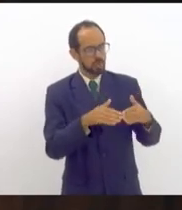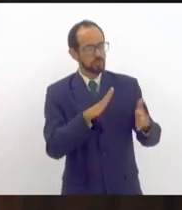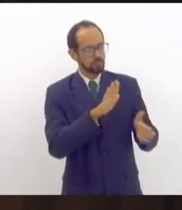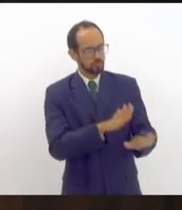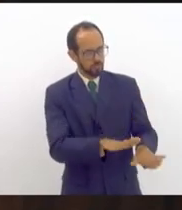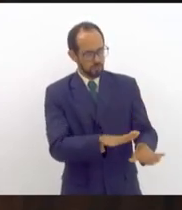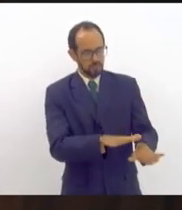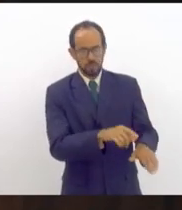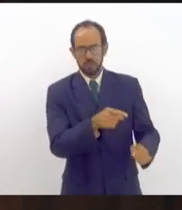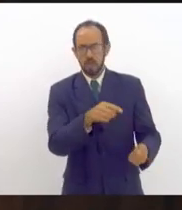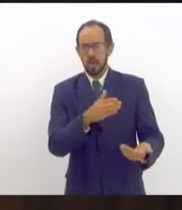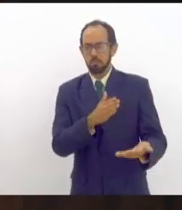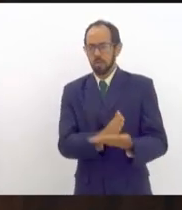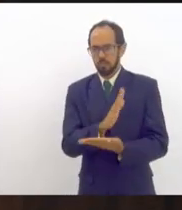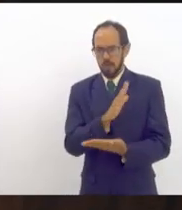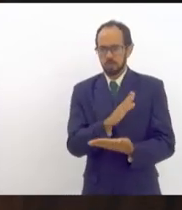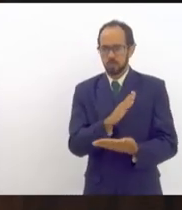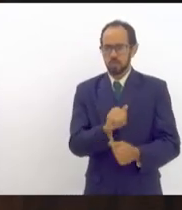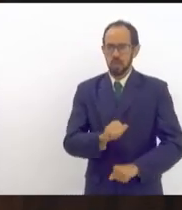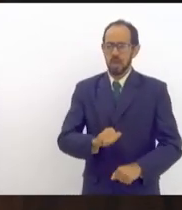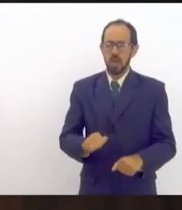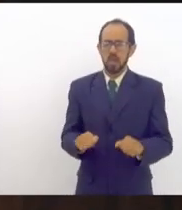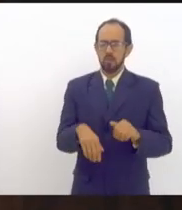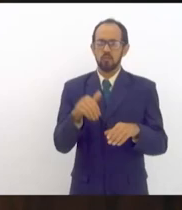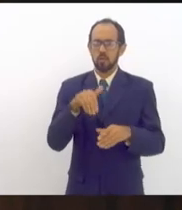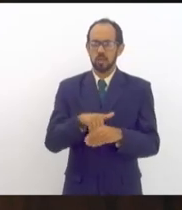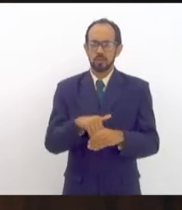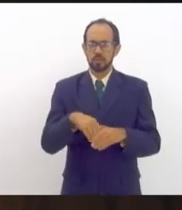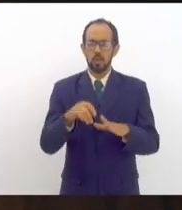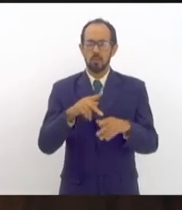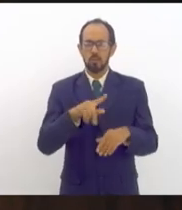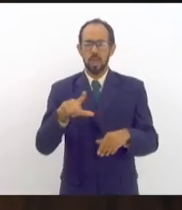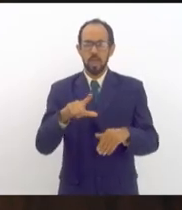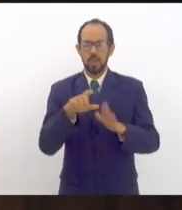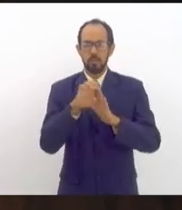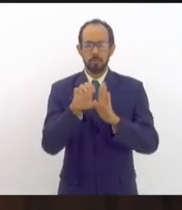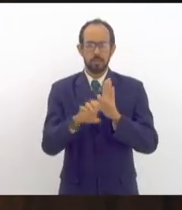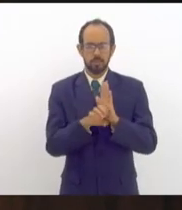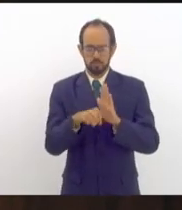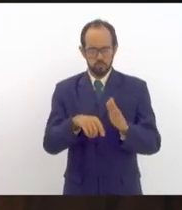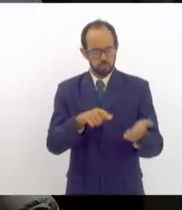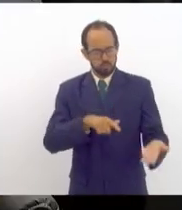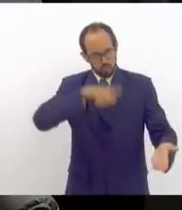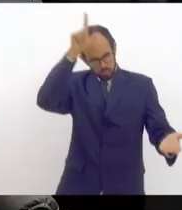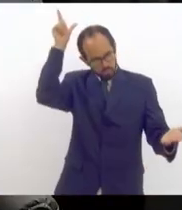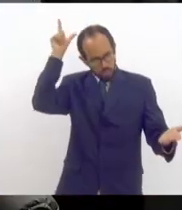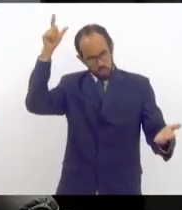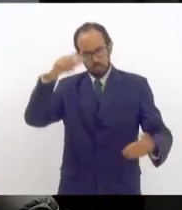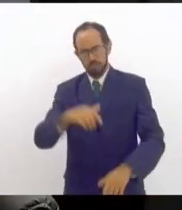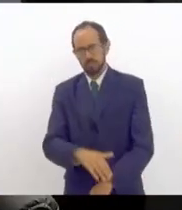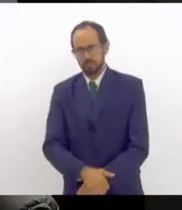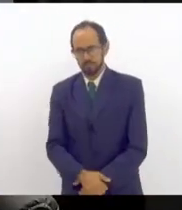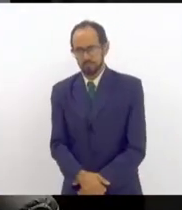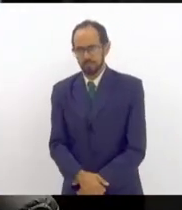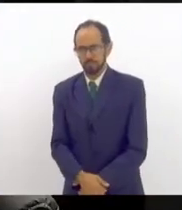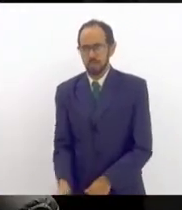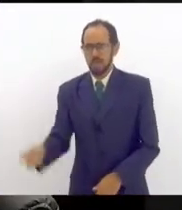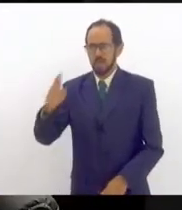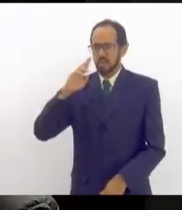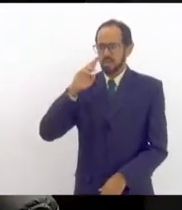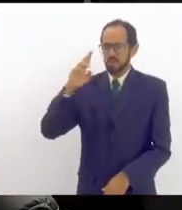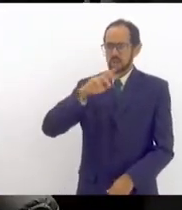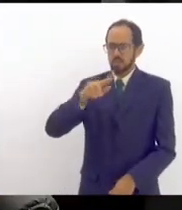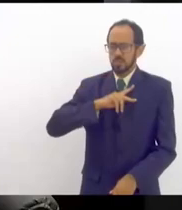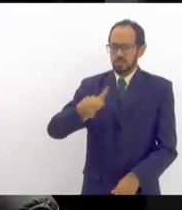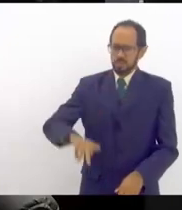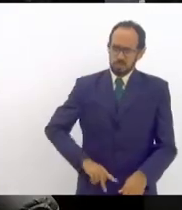aprovado em votação projeto acima Deputado Luiz Paulo senhora